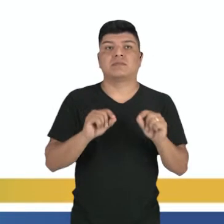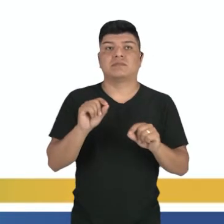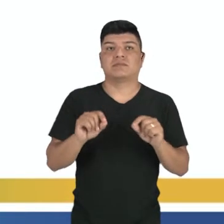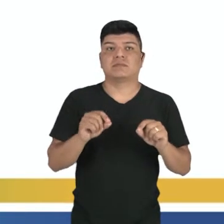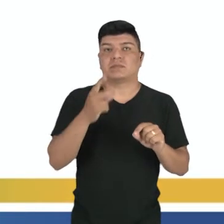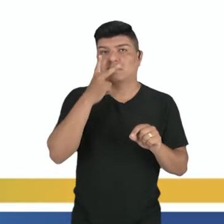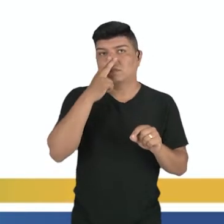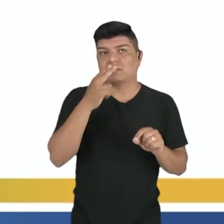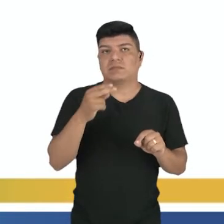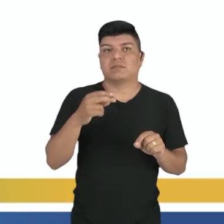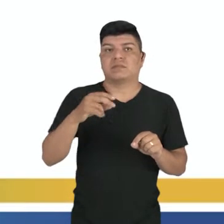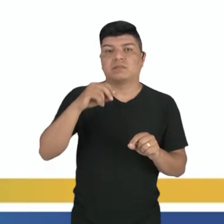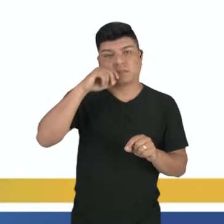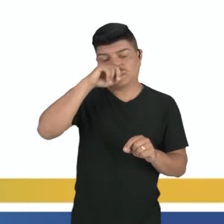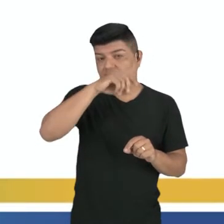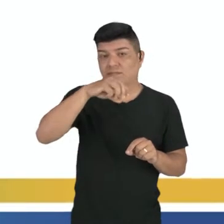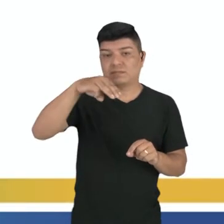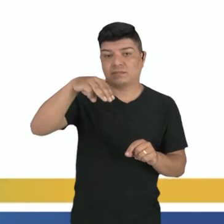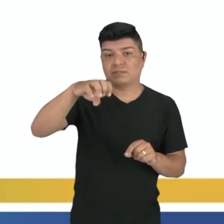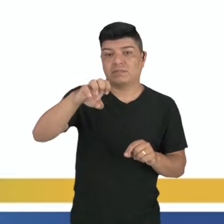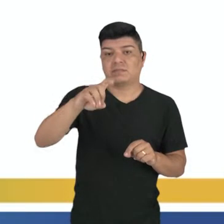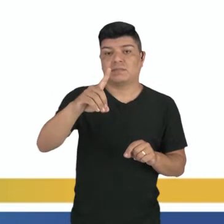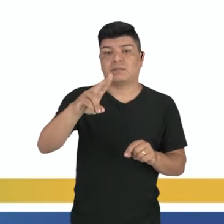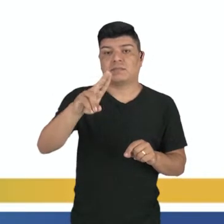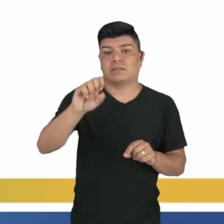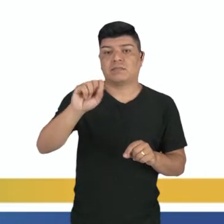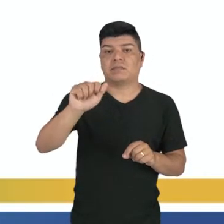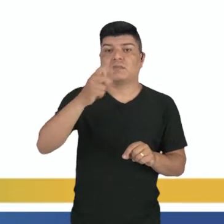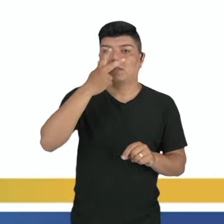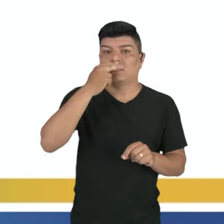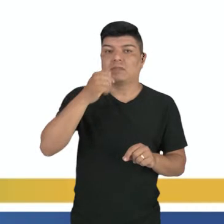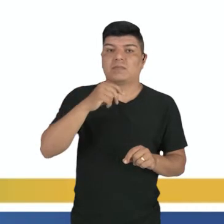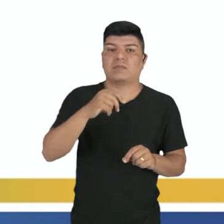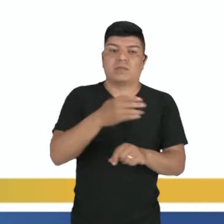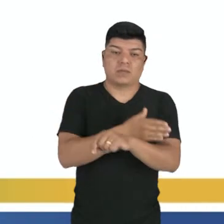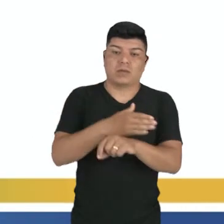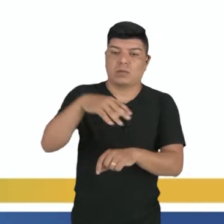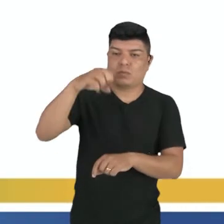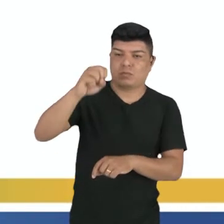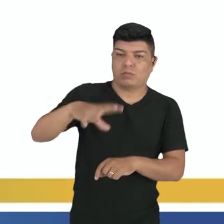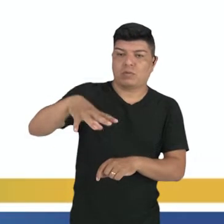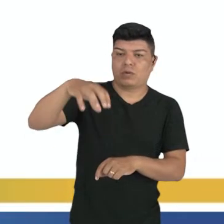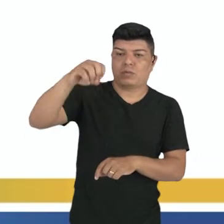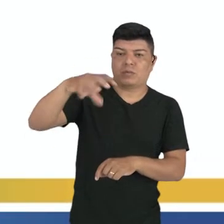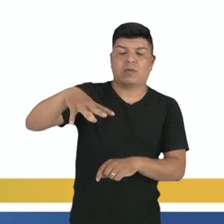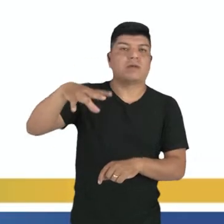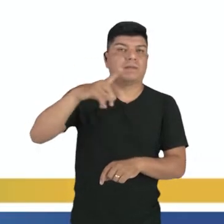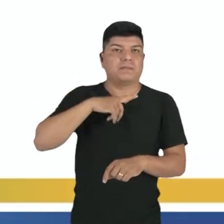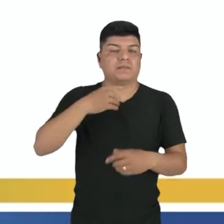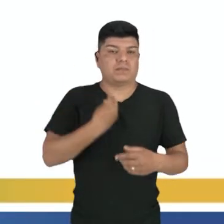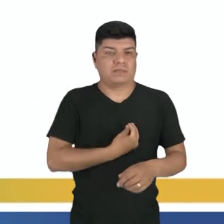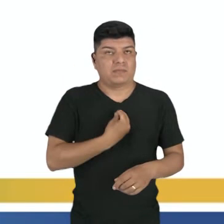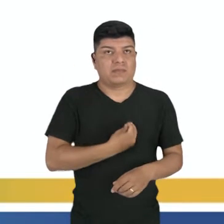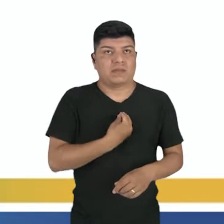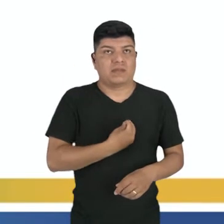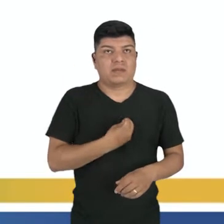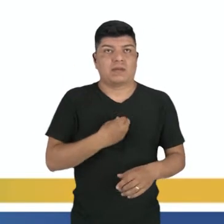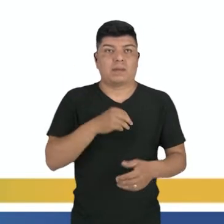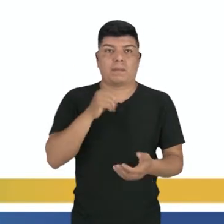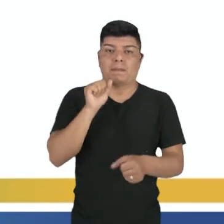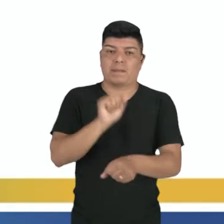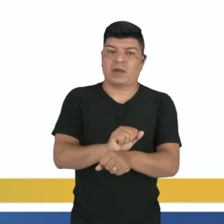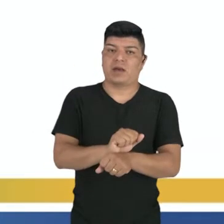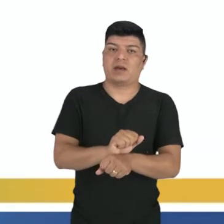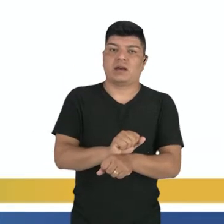têm a forma natante, que são as medusas. Já os pólipos são aqueles que, assim como os poríferos, permanecem